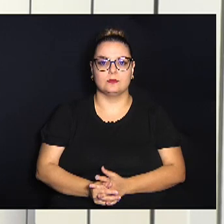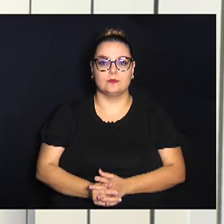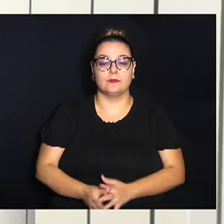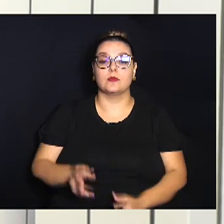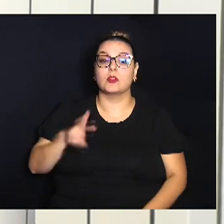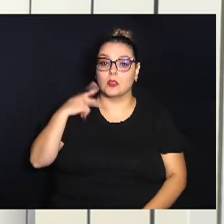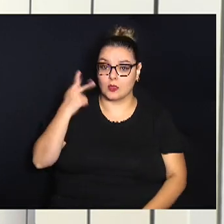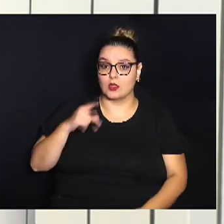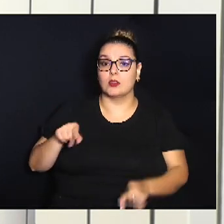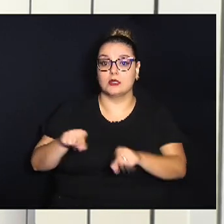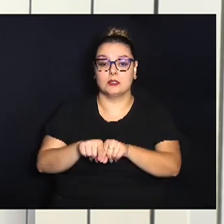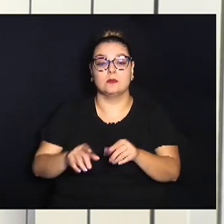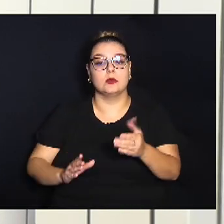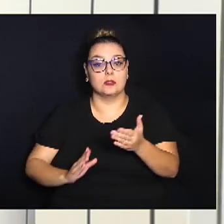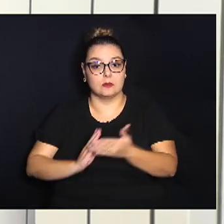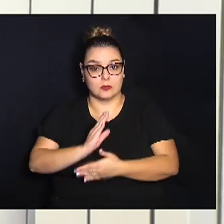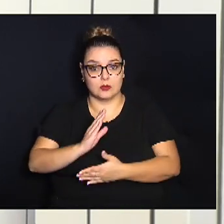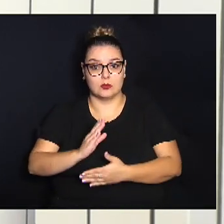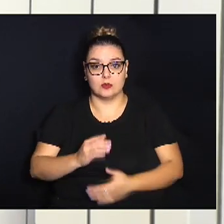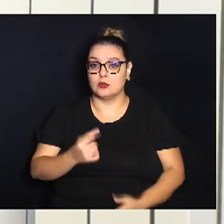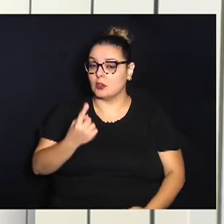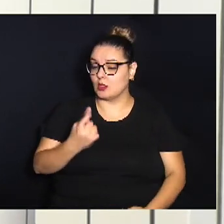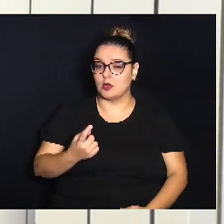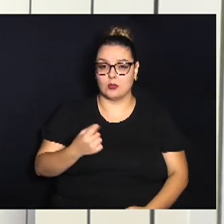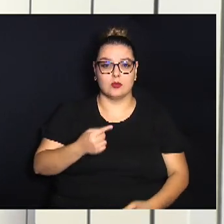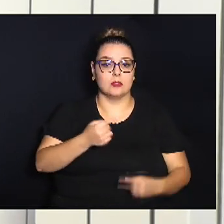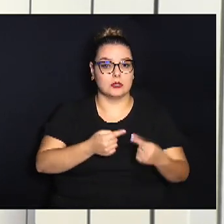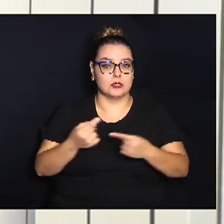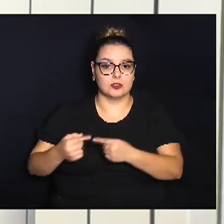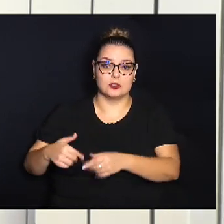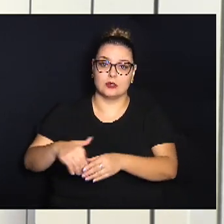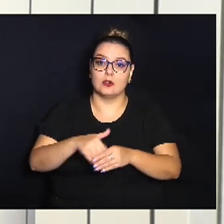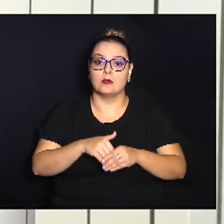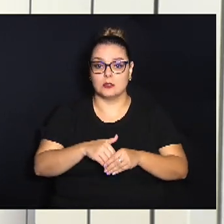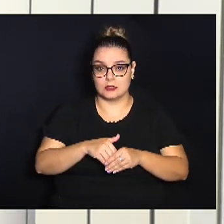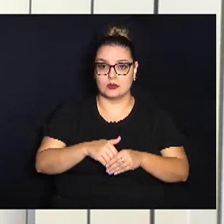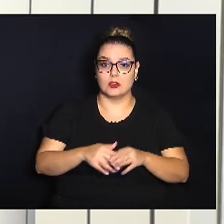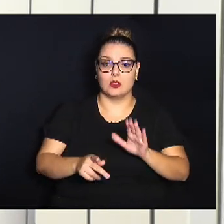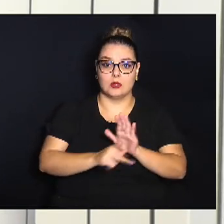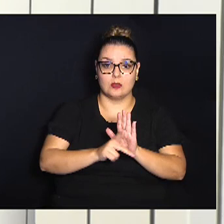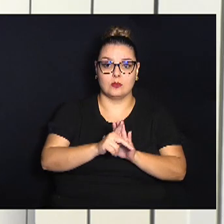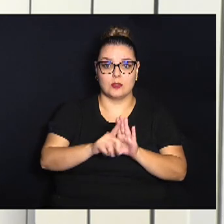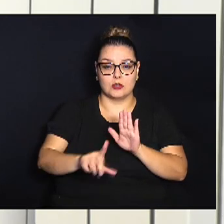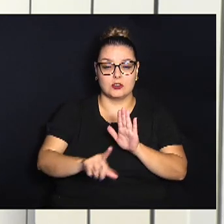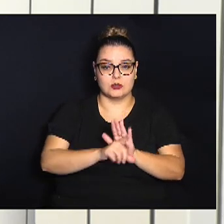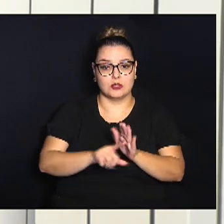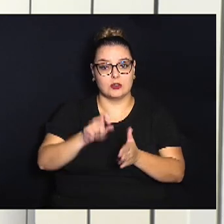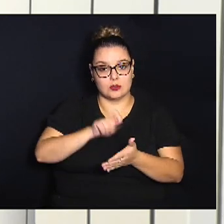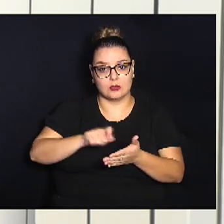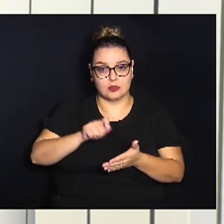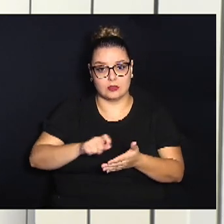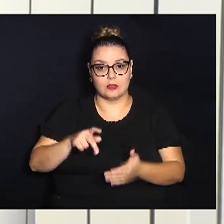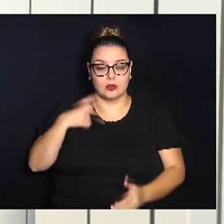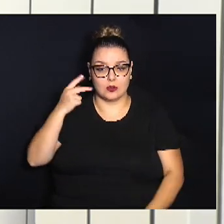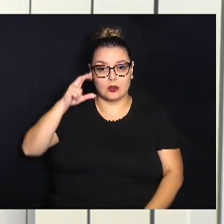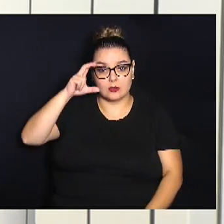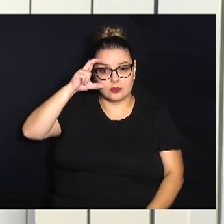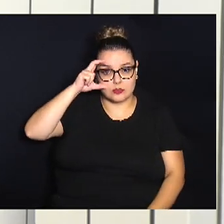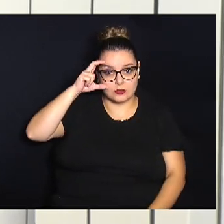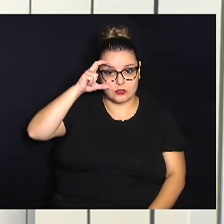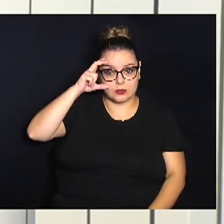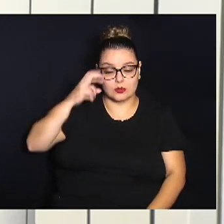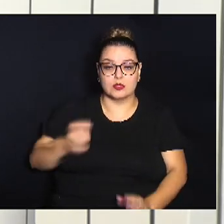vereadores também aprovaram em turno único de discussão e votação projeto de lei de autoria do vereador Carlinhos Camelô,